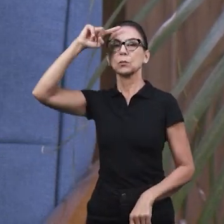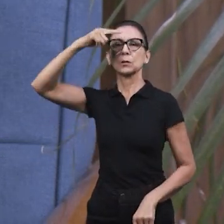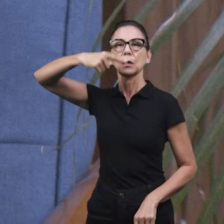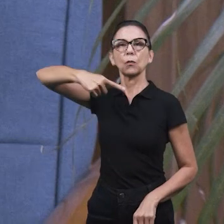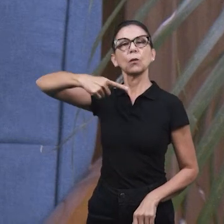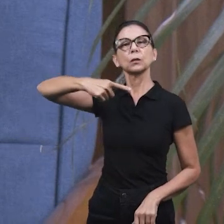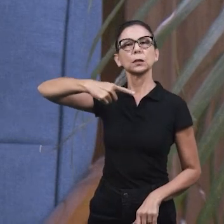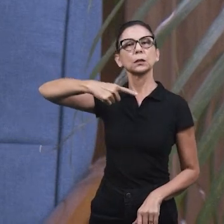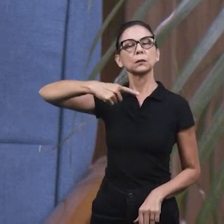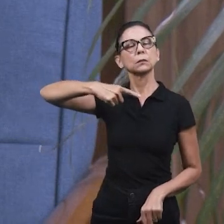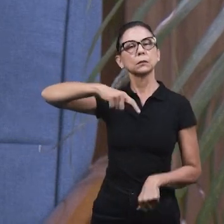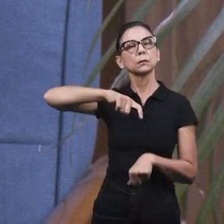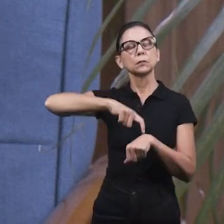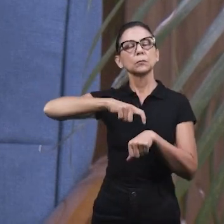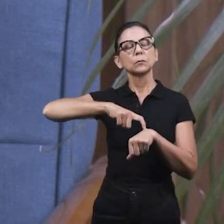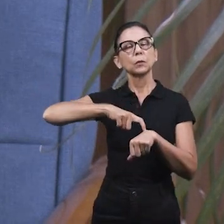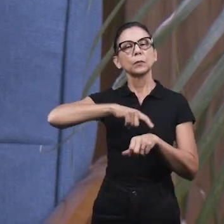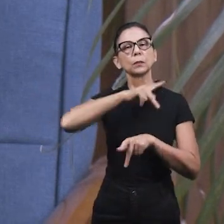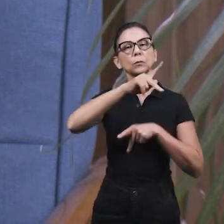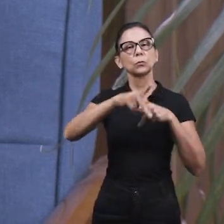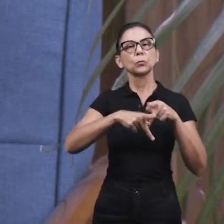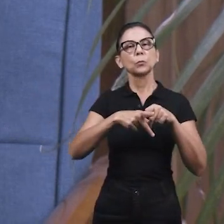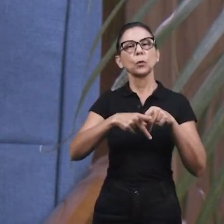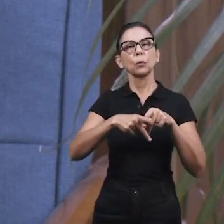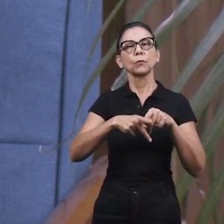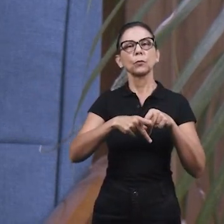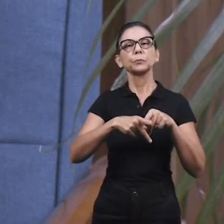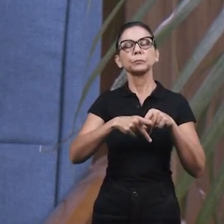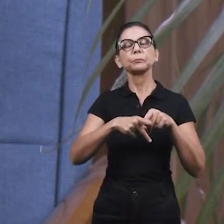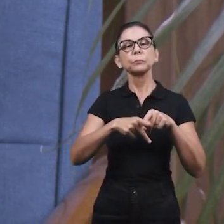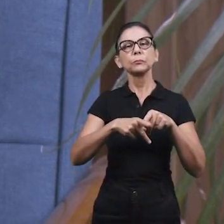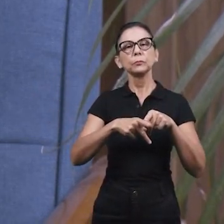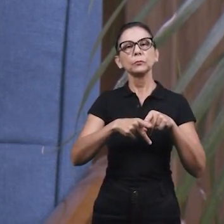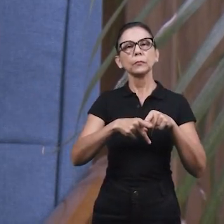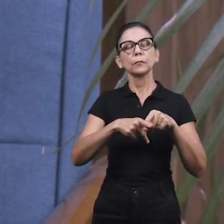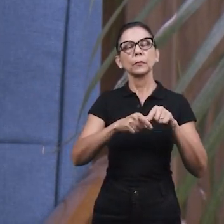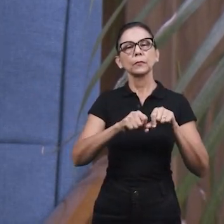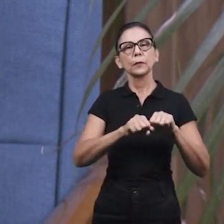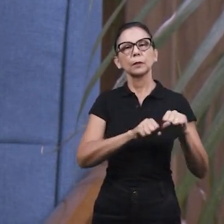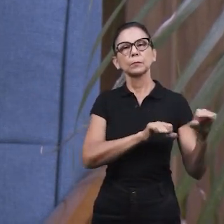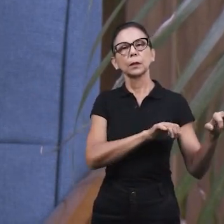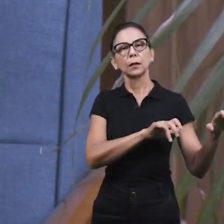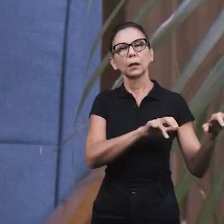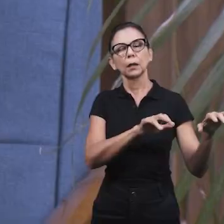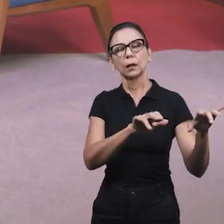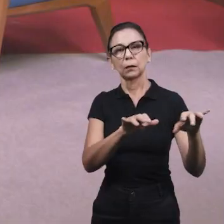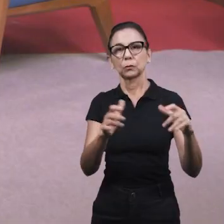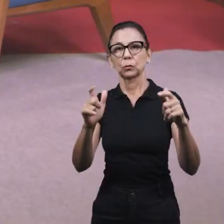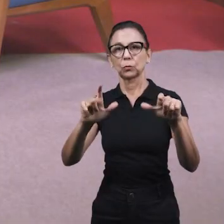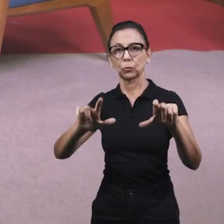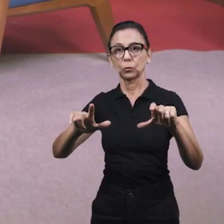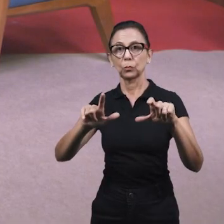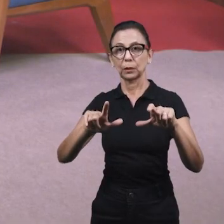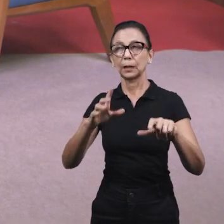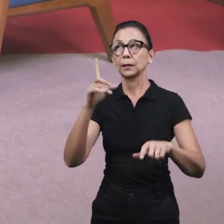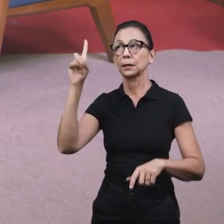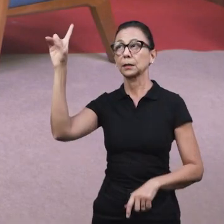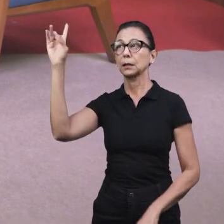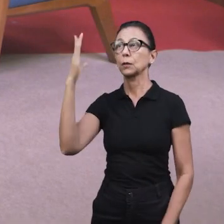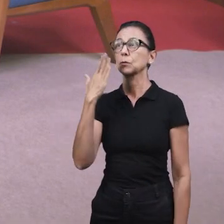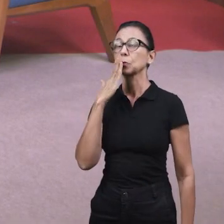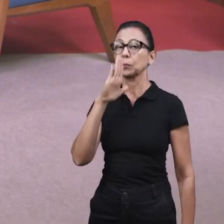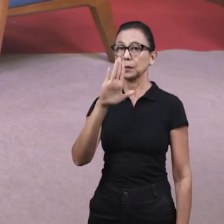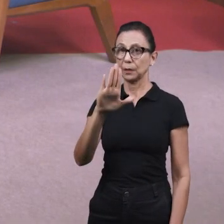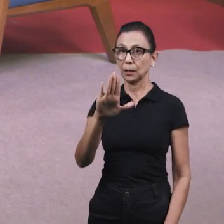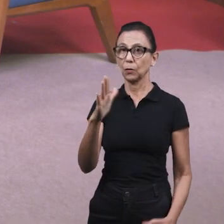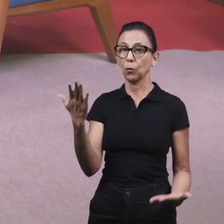povo vai na direção de Israel. A gente vai ver daqui a pouquinho no mapa, eles vão na direção da Terra Prometida, né, onde